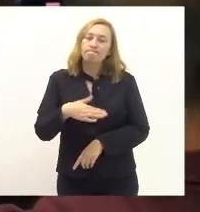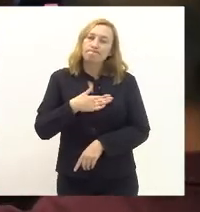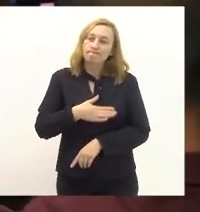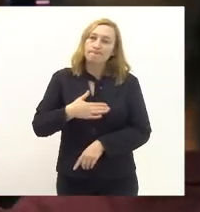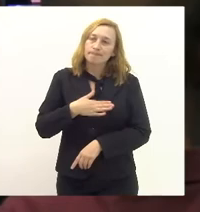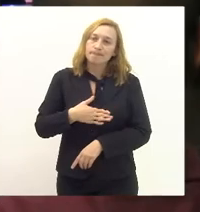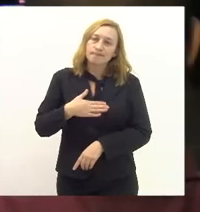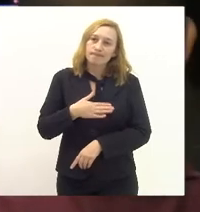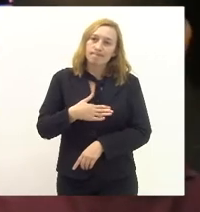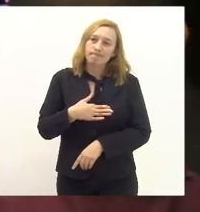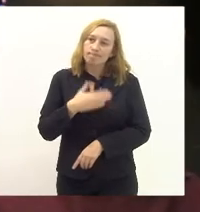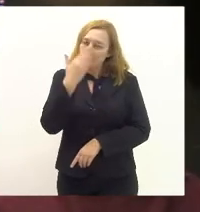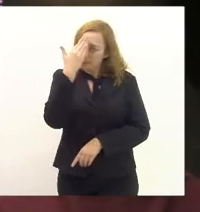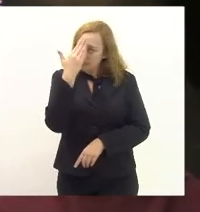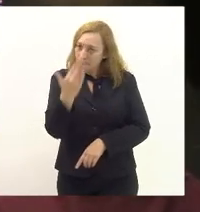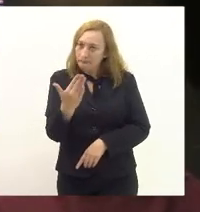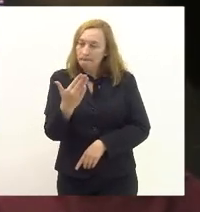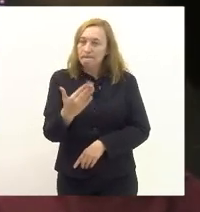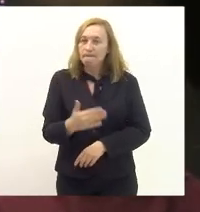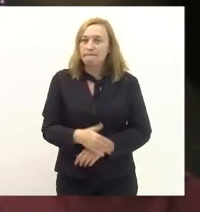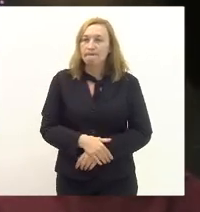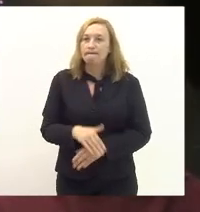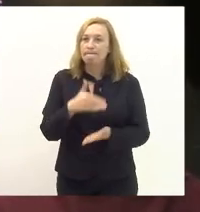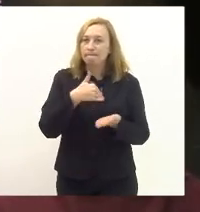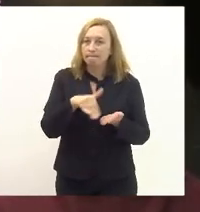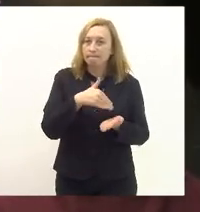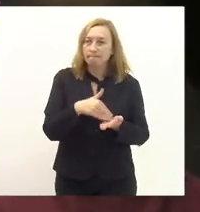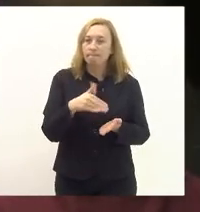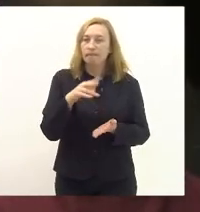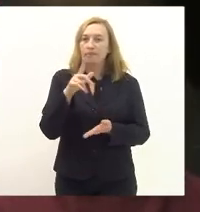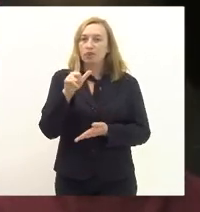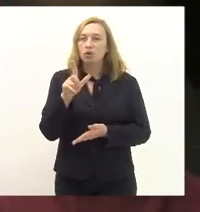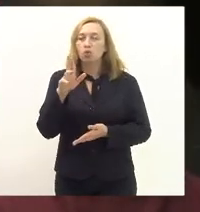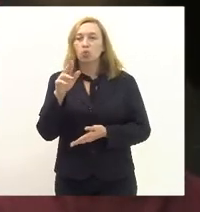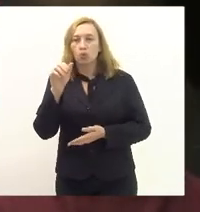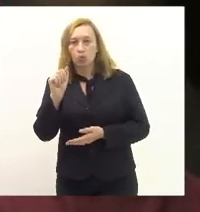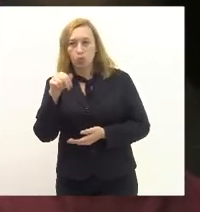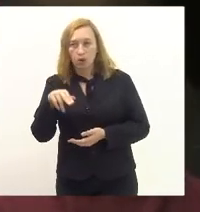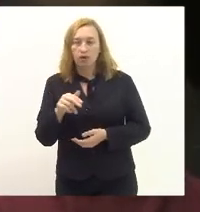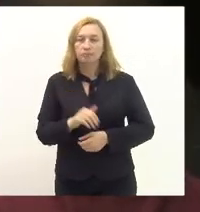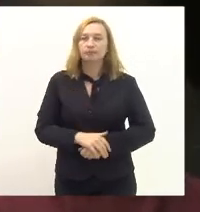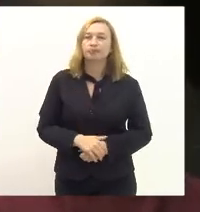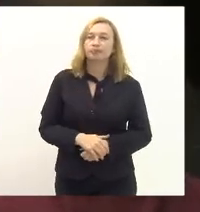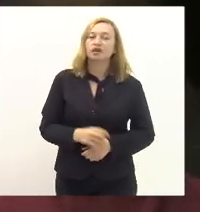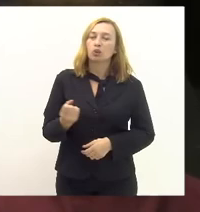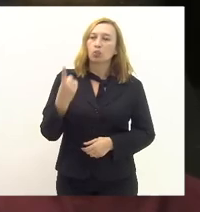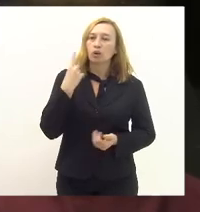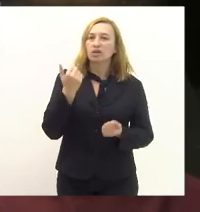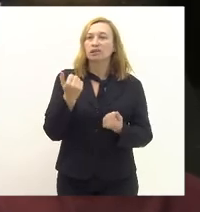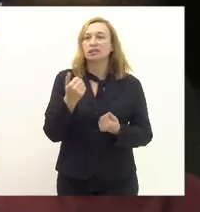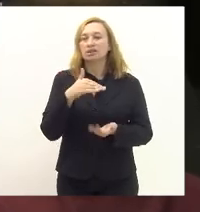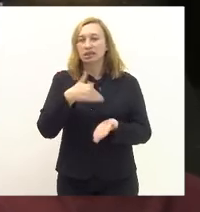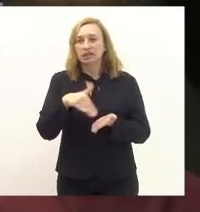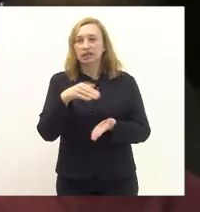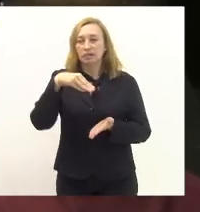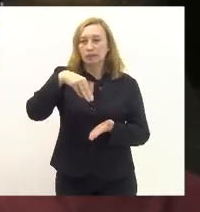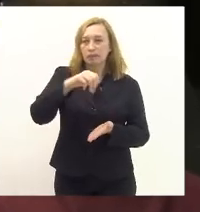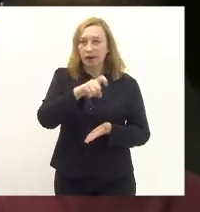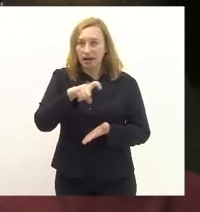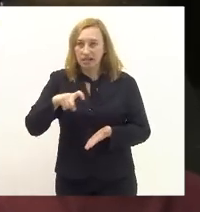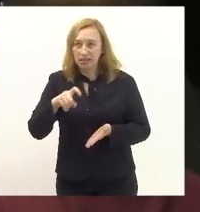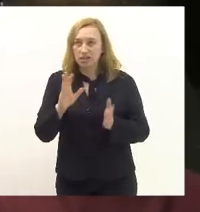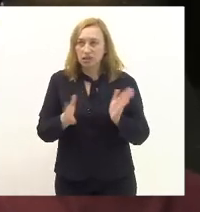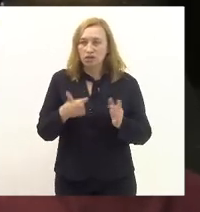gostaria de agradecer ao secretário Uruan Andrade, ao ex-secretário Max Lemos, que